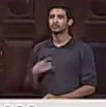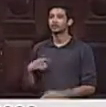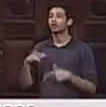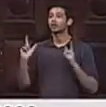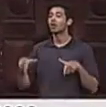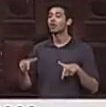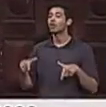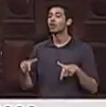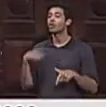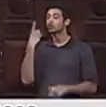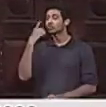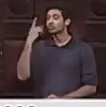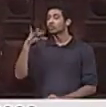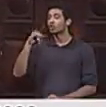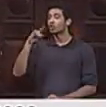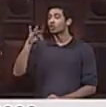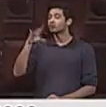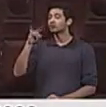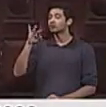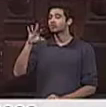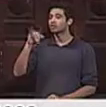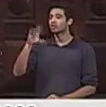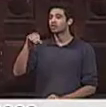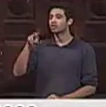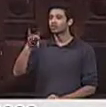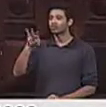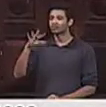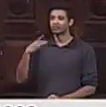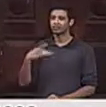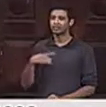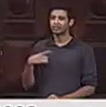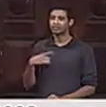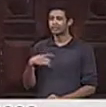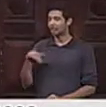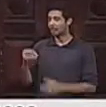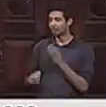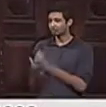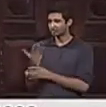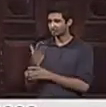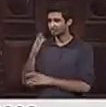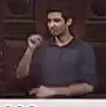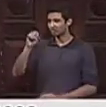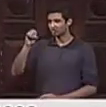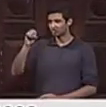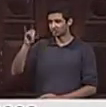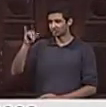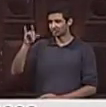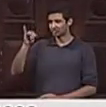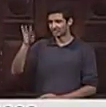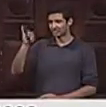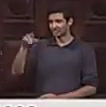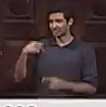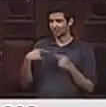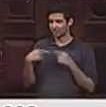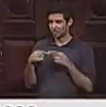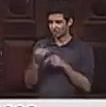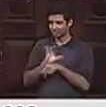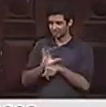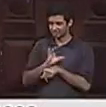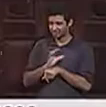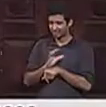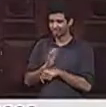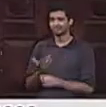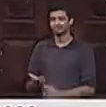deputado Conte Bittencourt sobre isso, envolvendo também a Fundação CCERJ, mantenedora do CEDERJ, que é o Consórcio Estadual de Educação Superior à